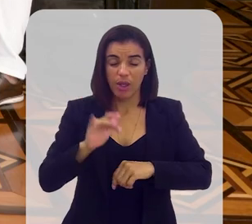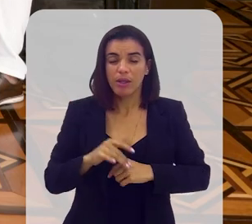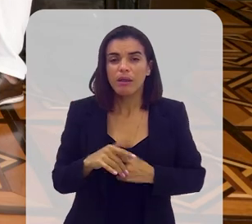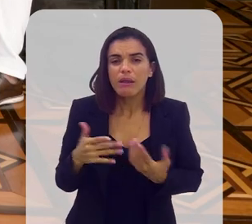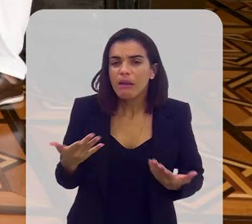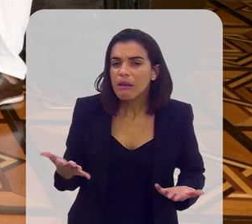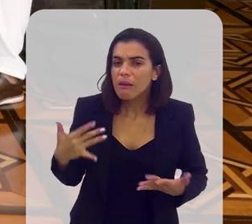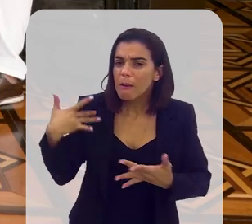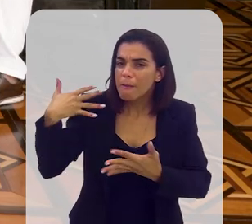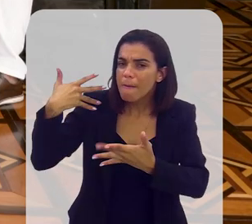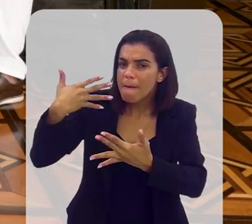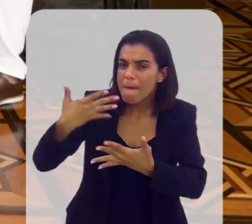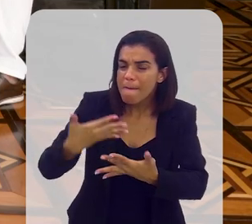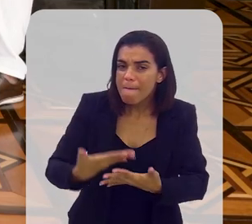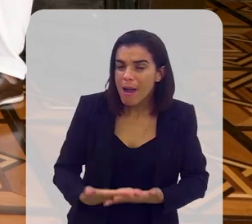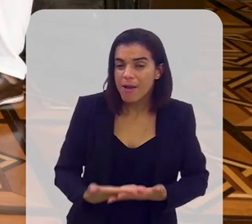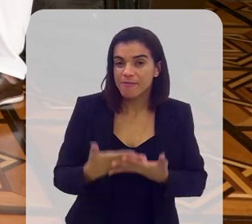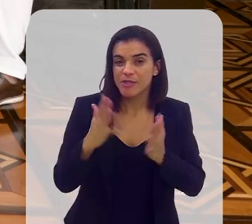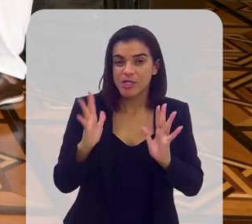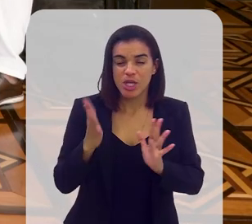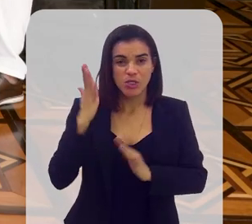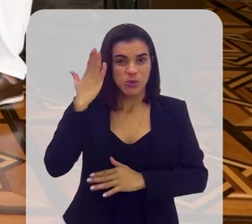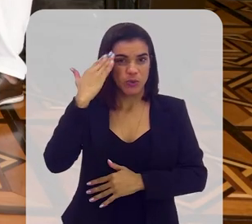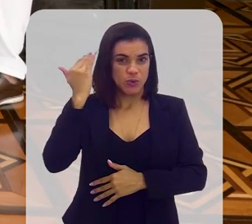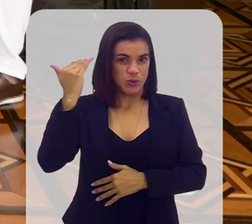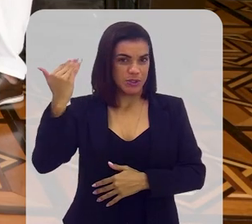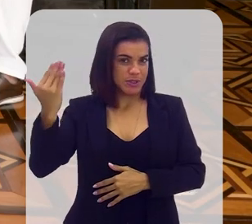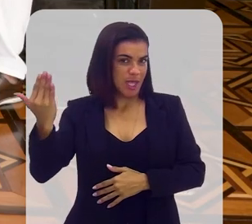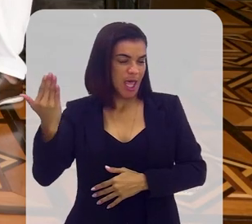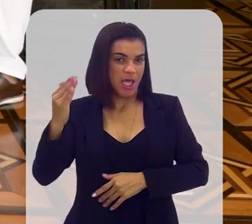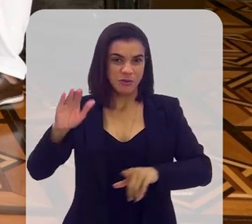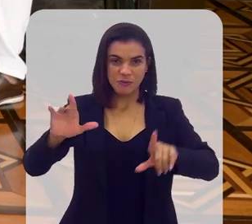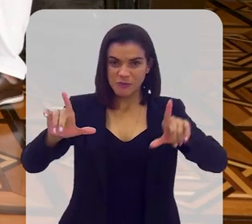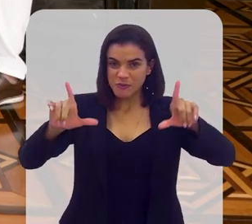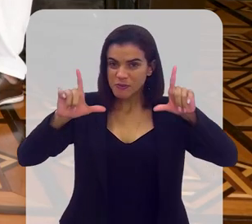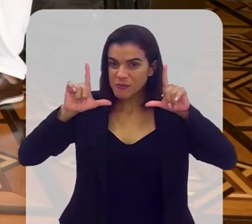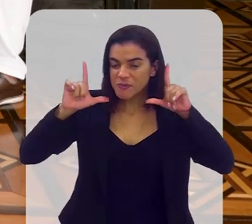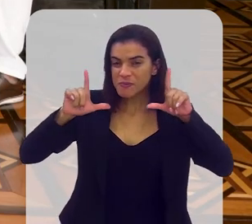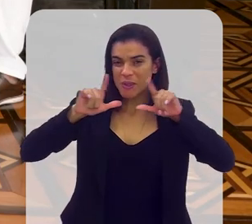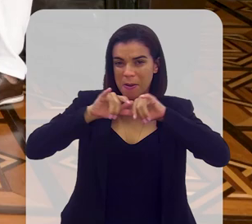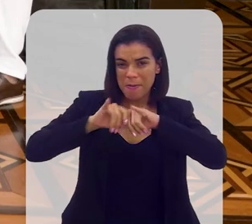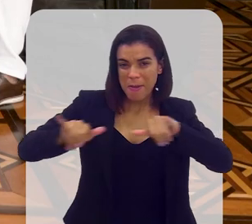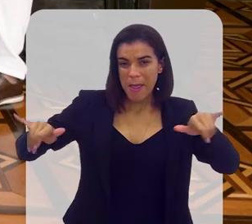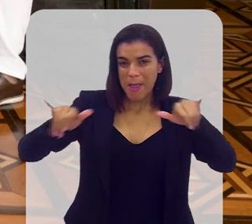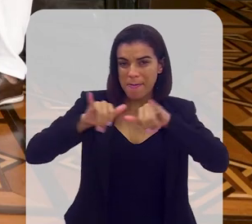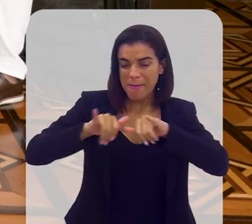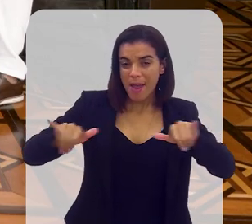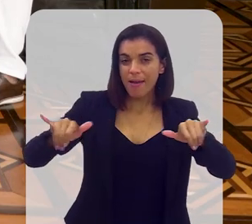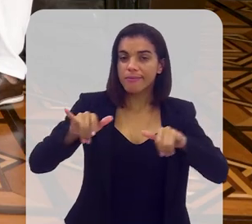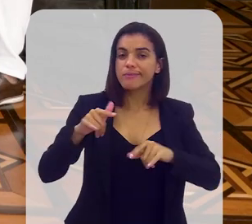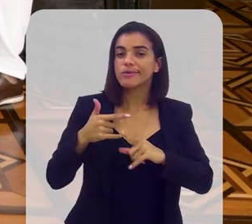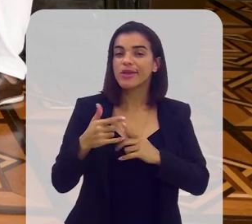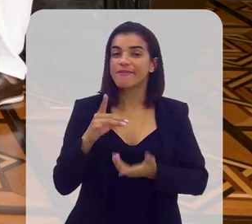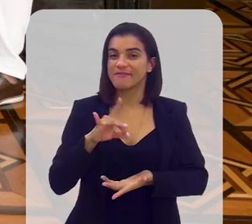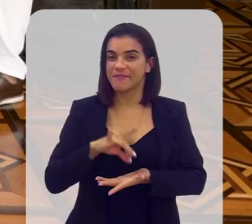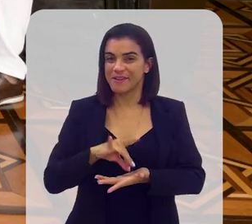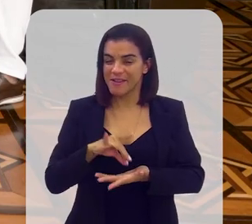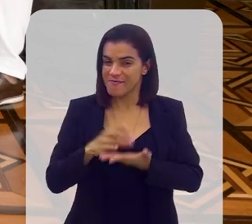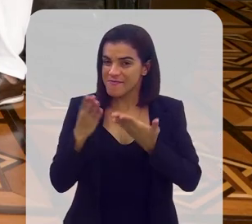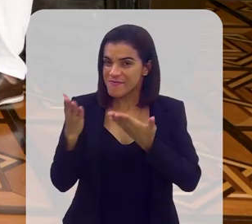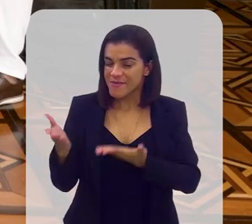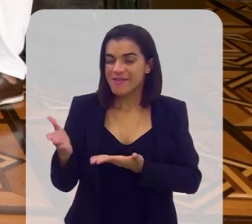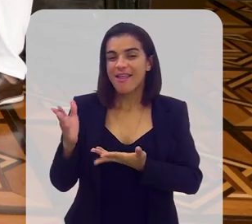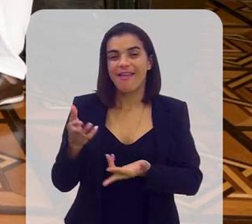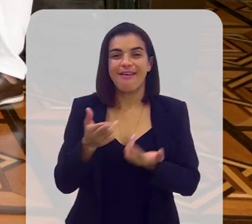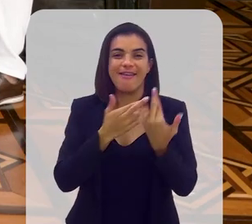E de lá pra cá, Paula, depois do grande sucesso que você fez, toda aquela coisa toda, né? Que, na verdade, você